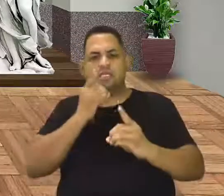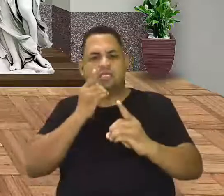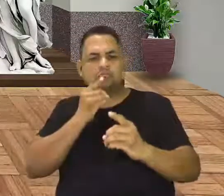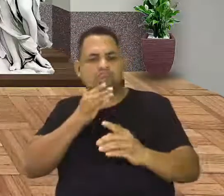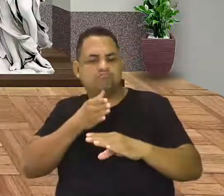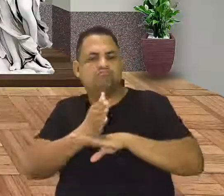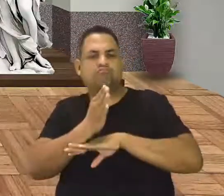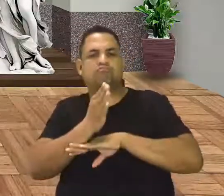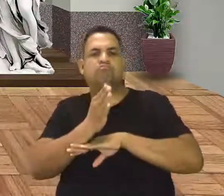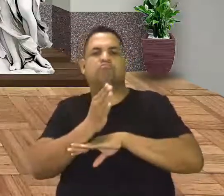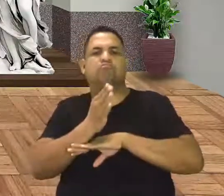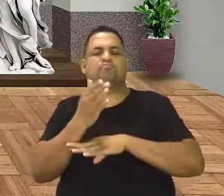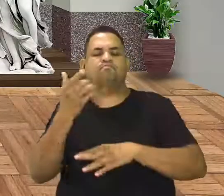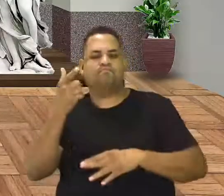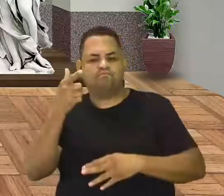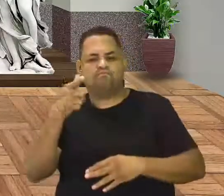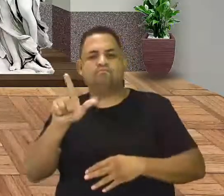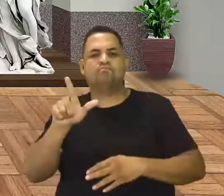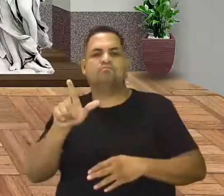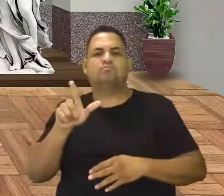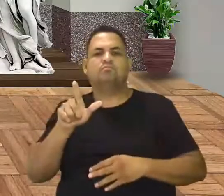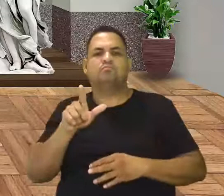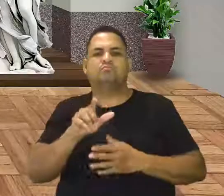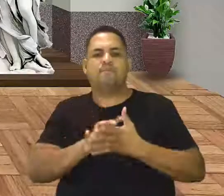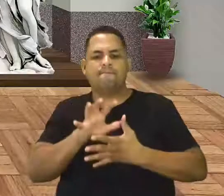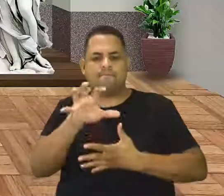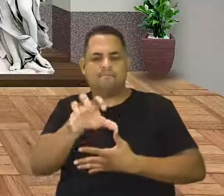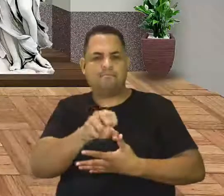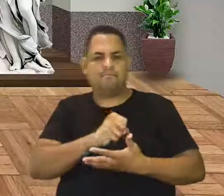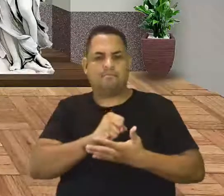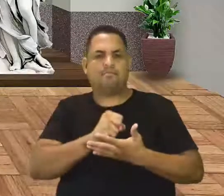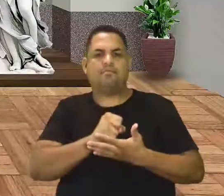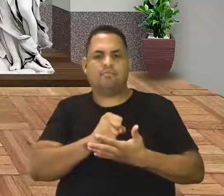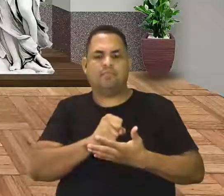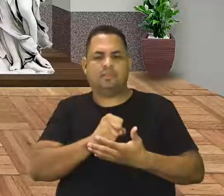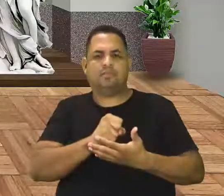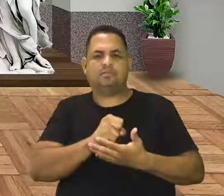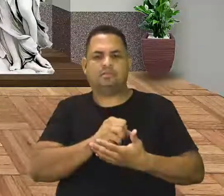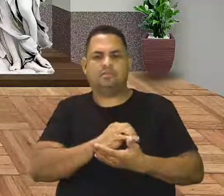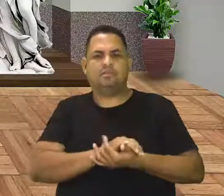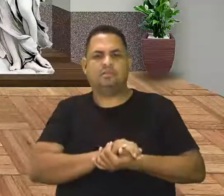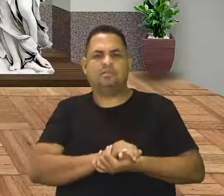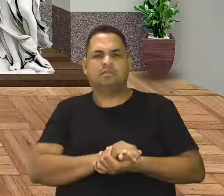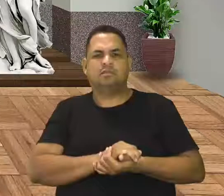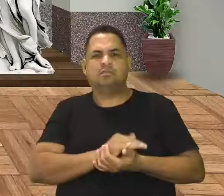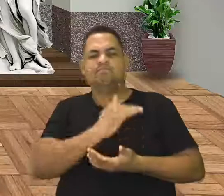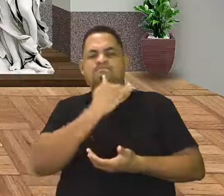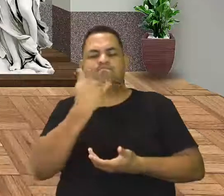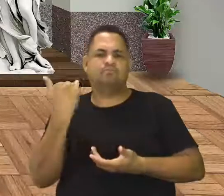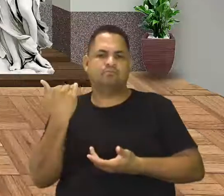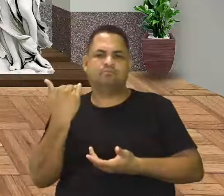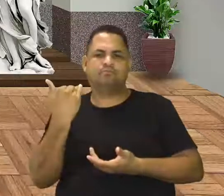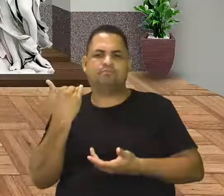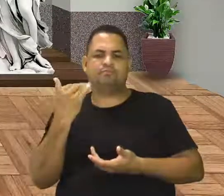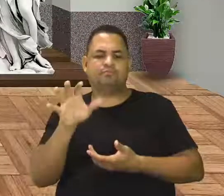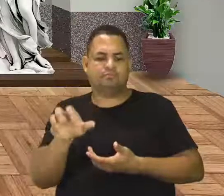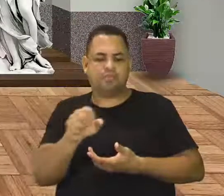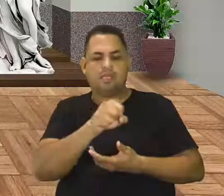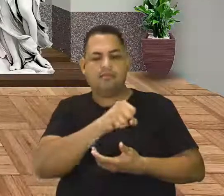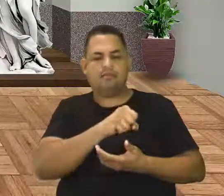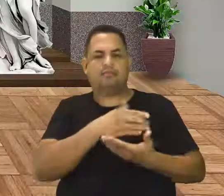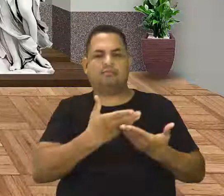entraram conseguiram capturar matallo E trouxeram